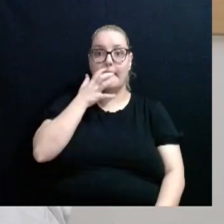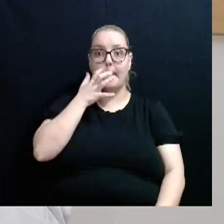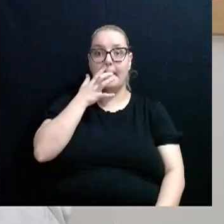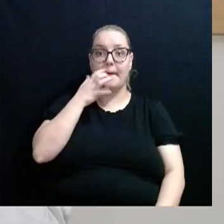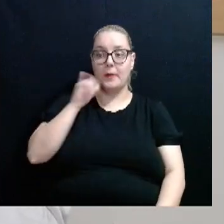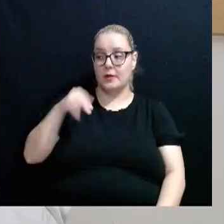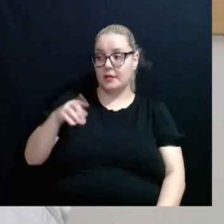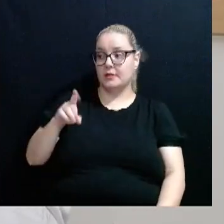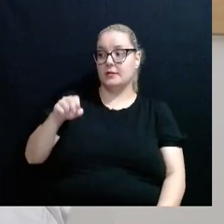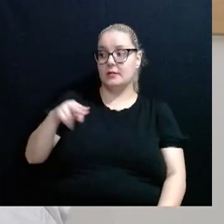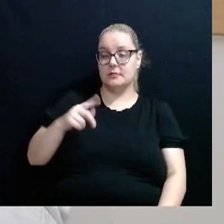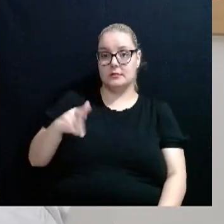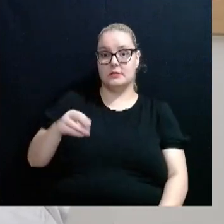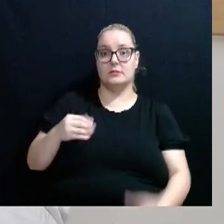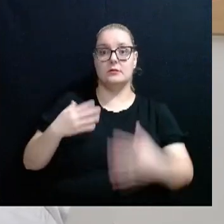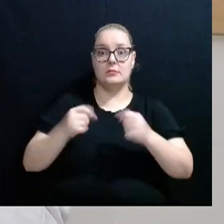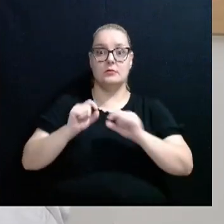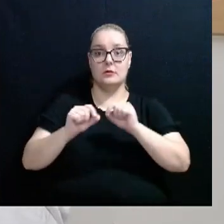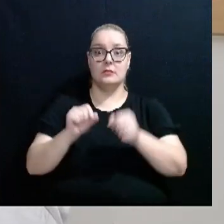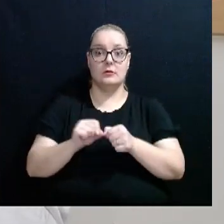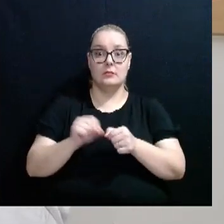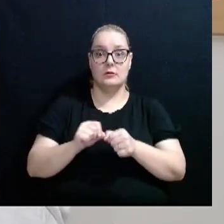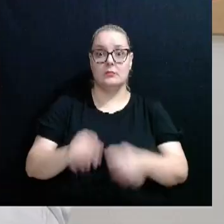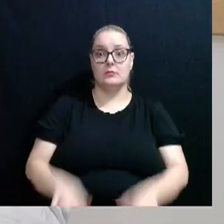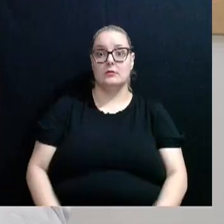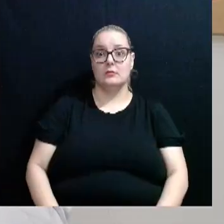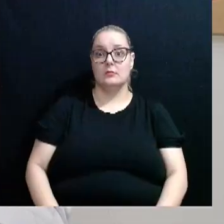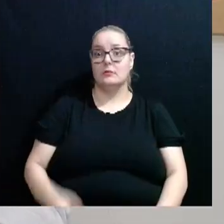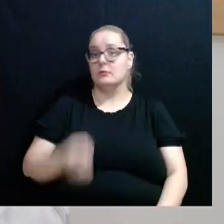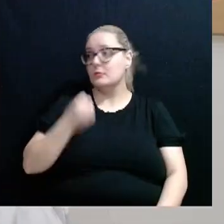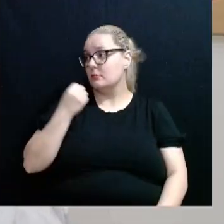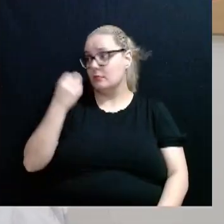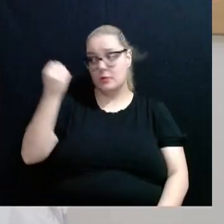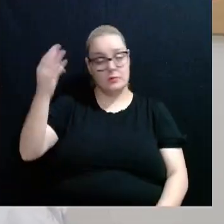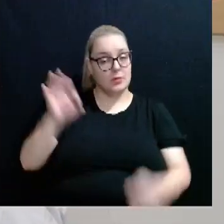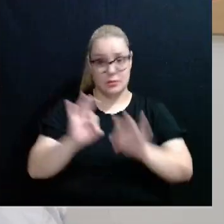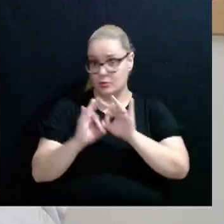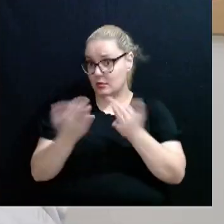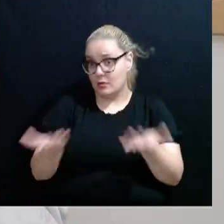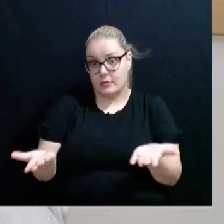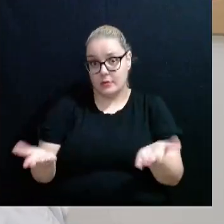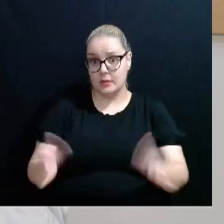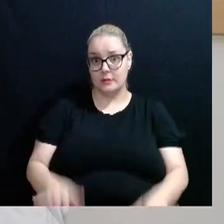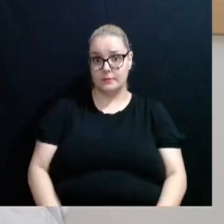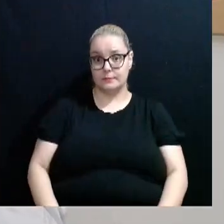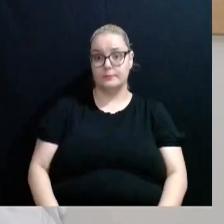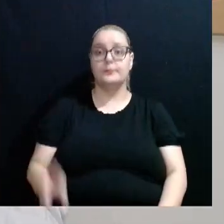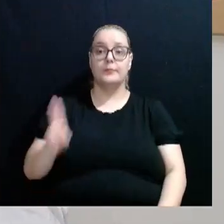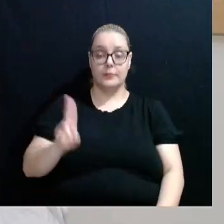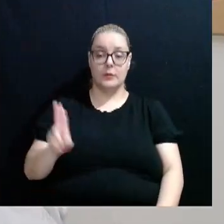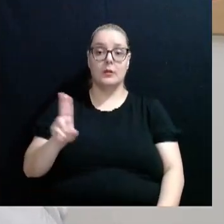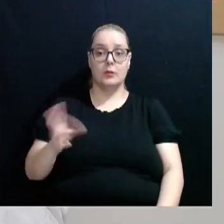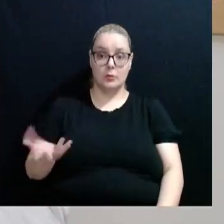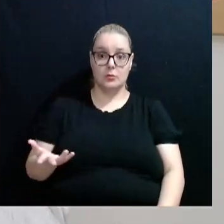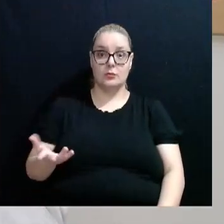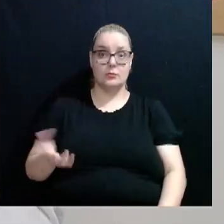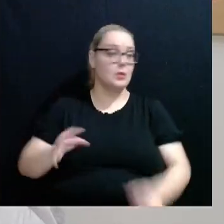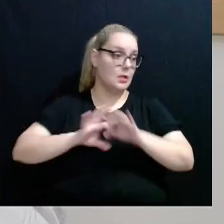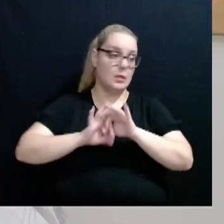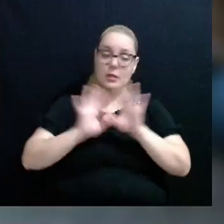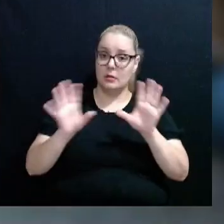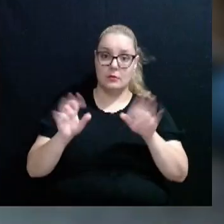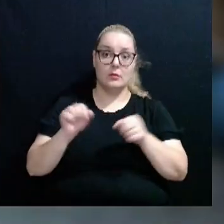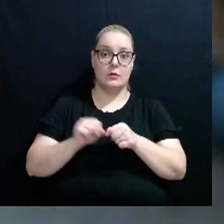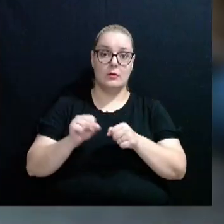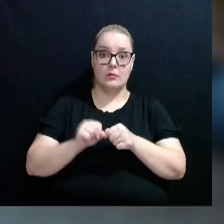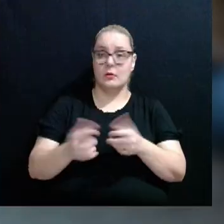recebeu, o que ele fez? Uma bela viagem com a família. Então, a utilização é livre, você faz o que você